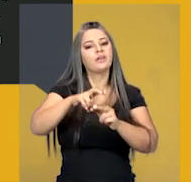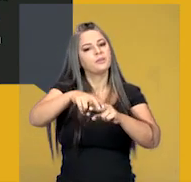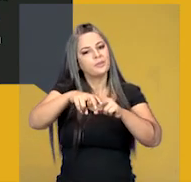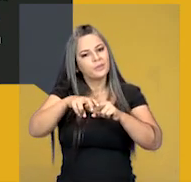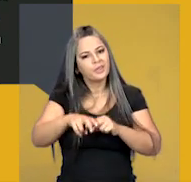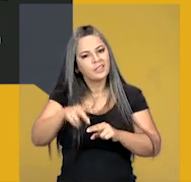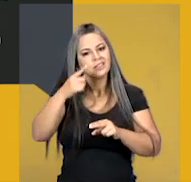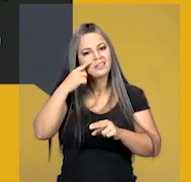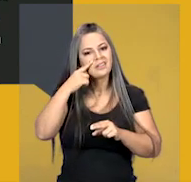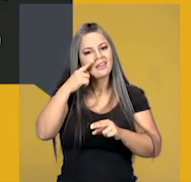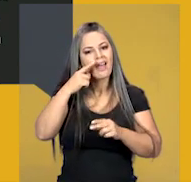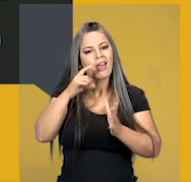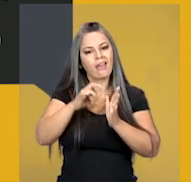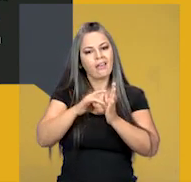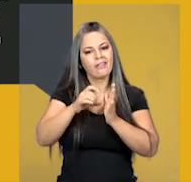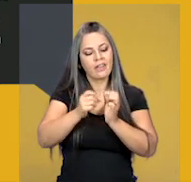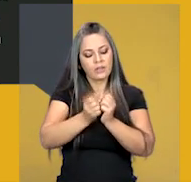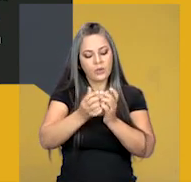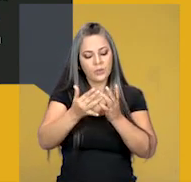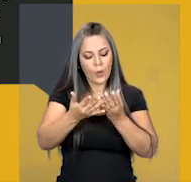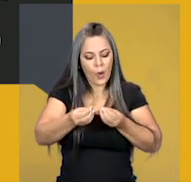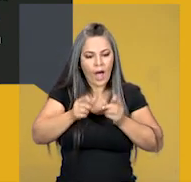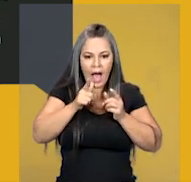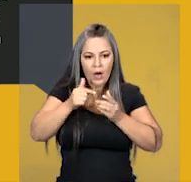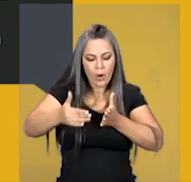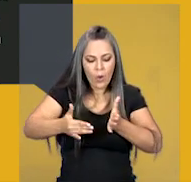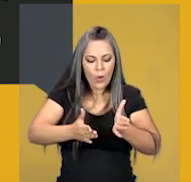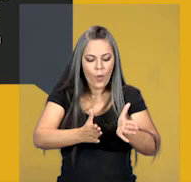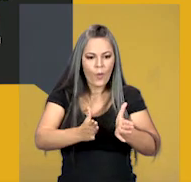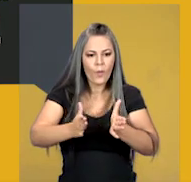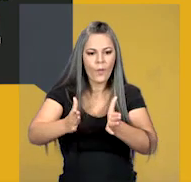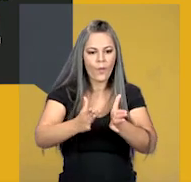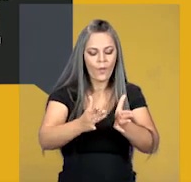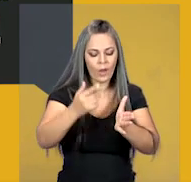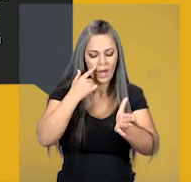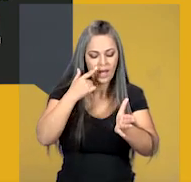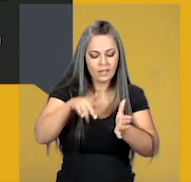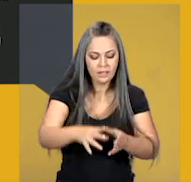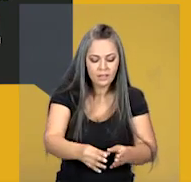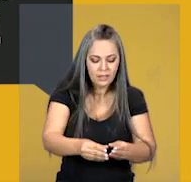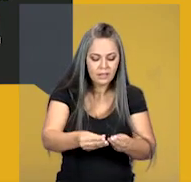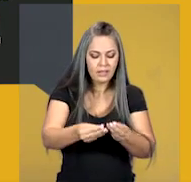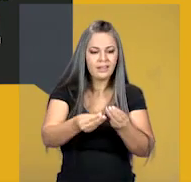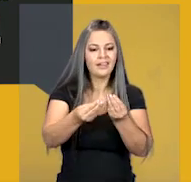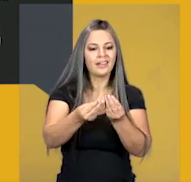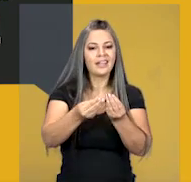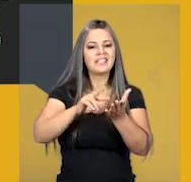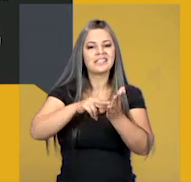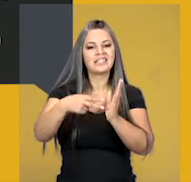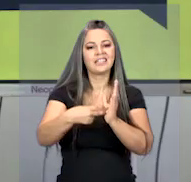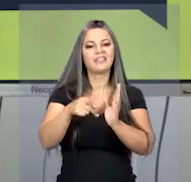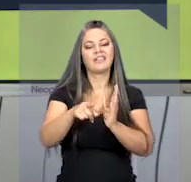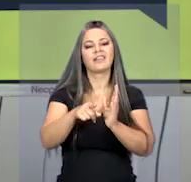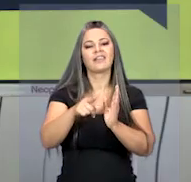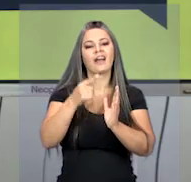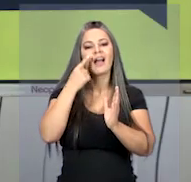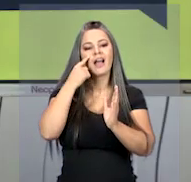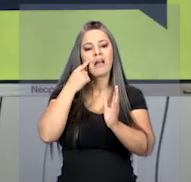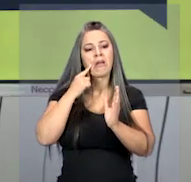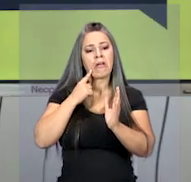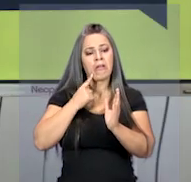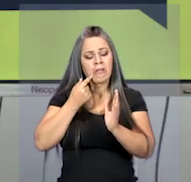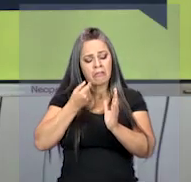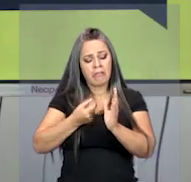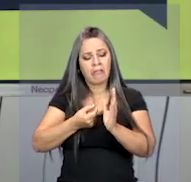rio. Seu brilho e pureza recordam as lágrimas de saudade e de amor da Índia, Potira. É uma lenda, é